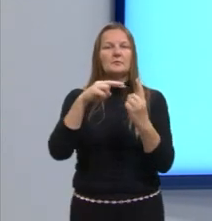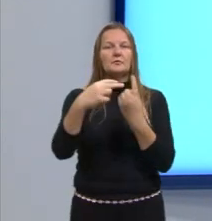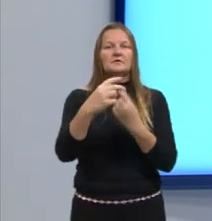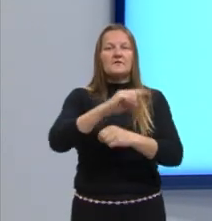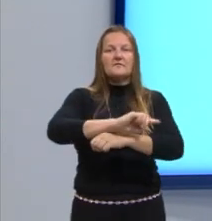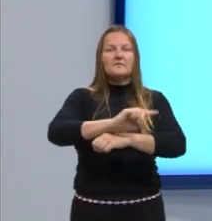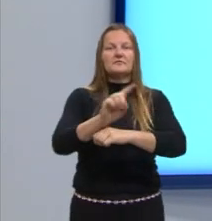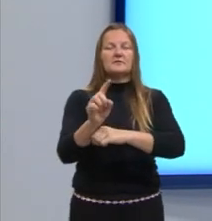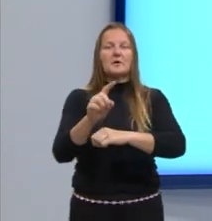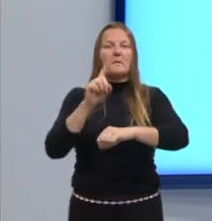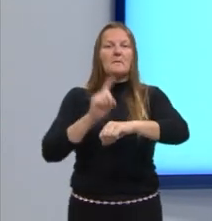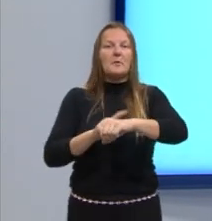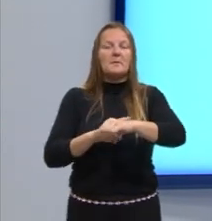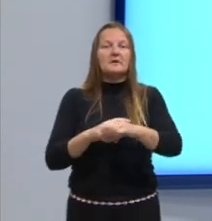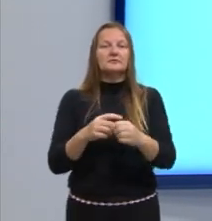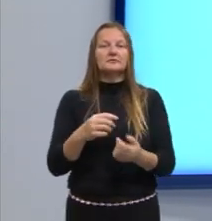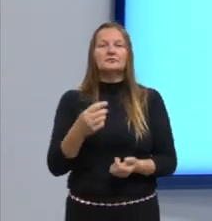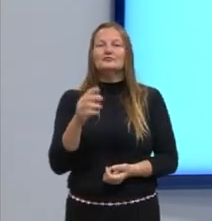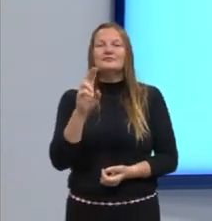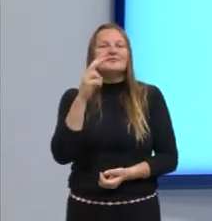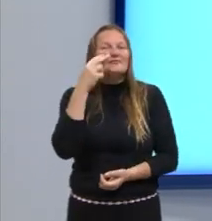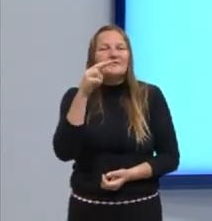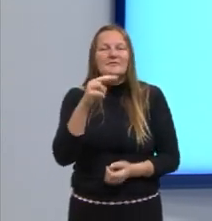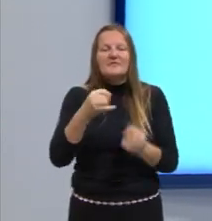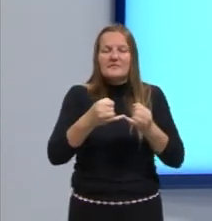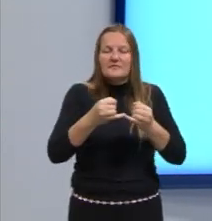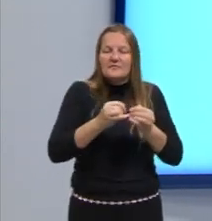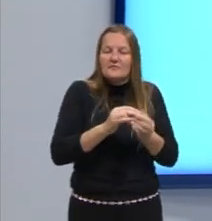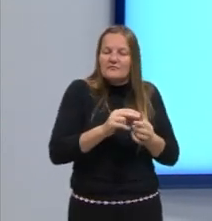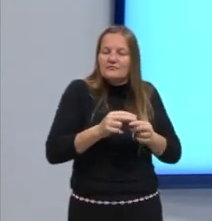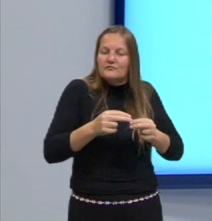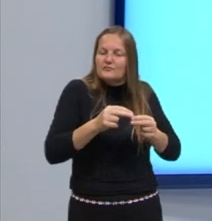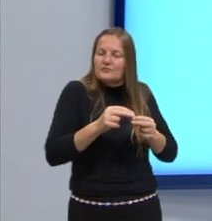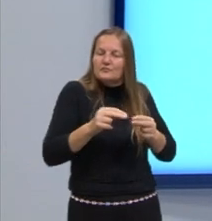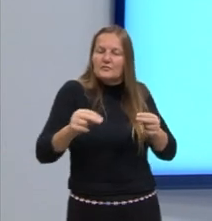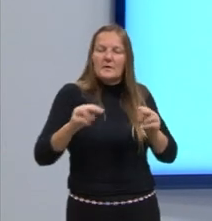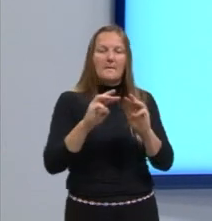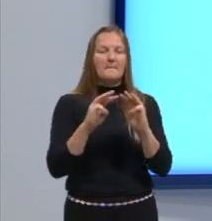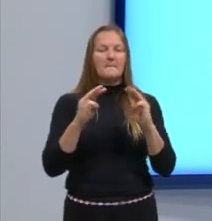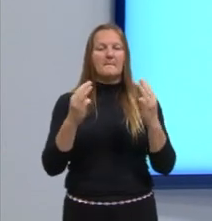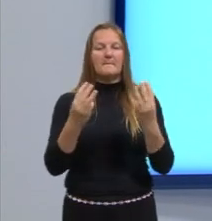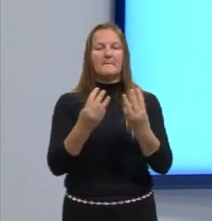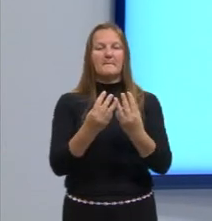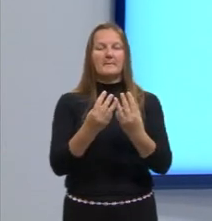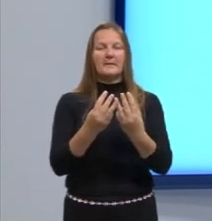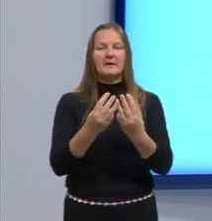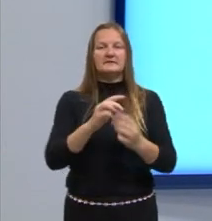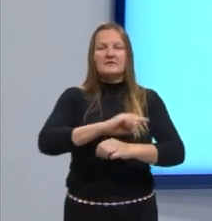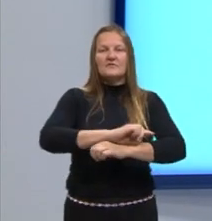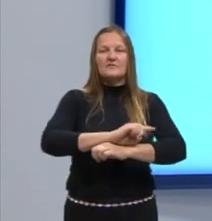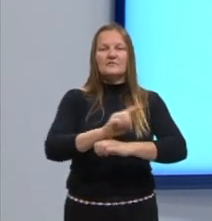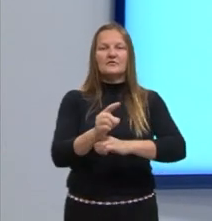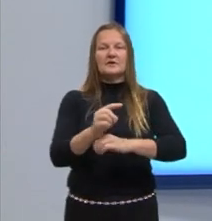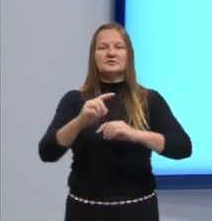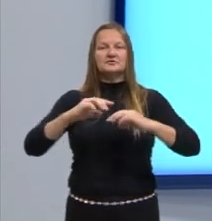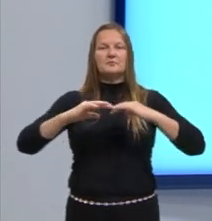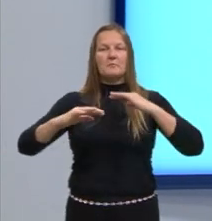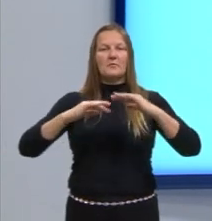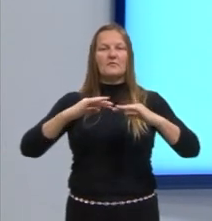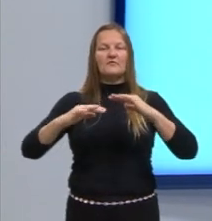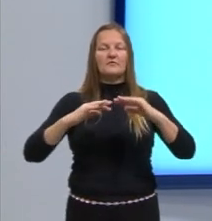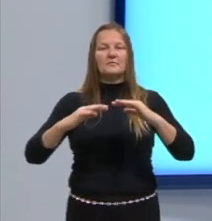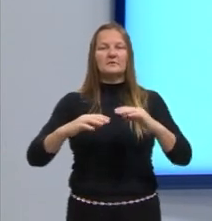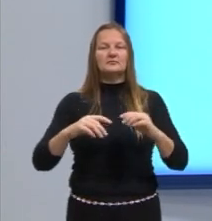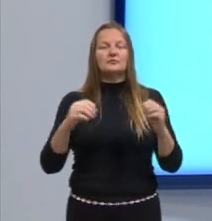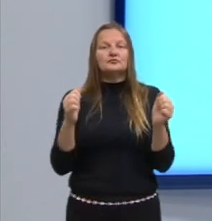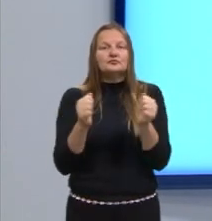velocidade e o momento linear é um momento linear é a relação entre a massa e a velocidade de um corpo de modo